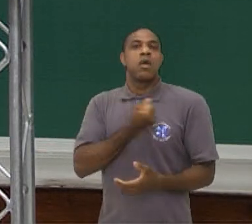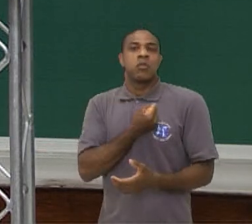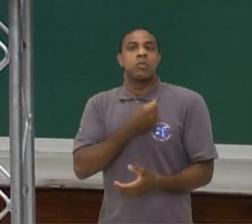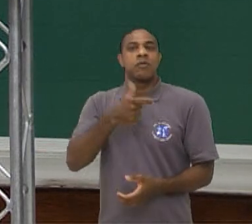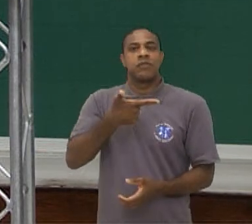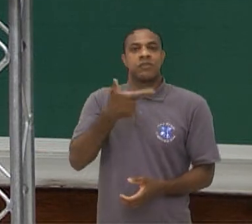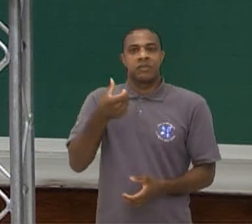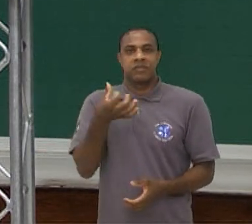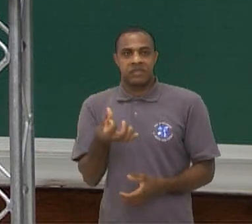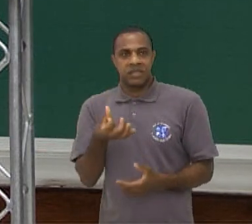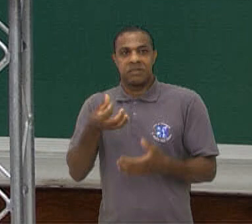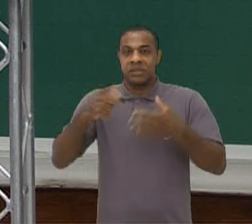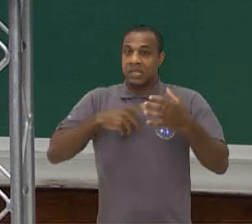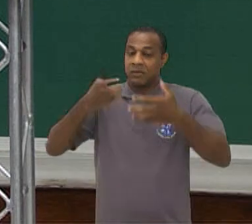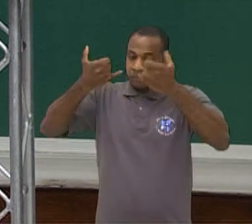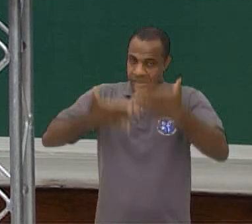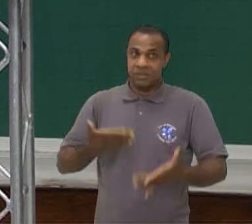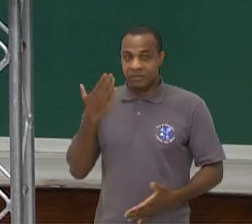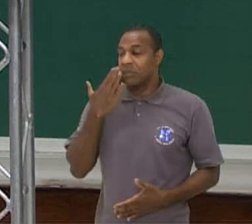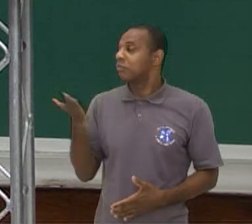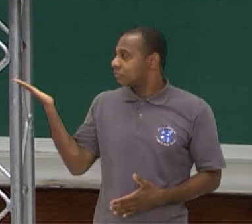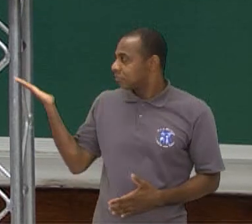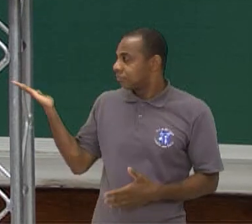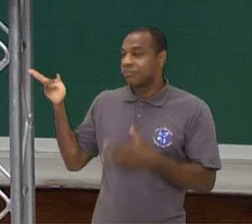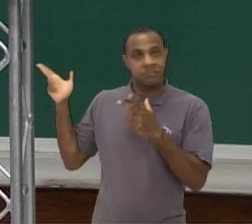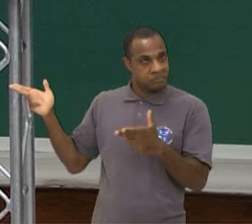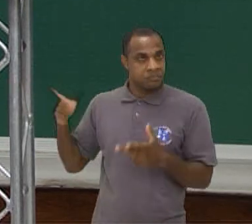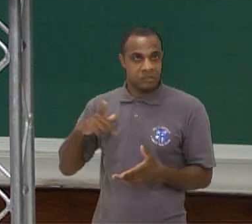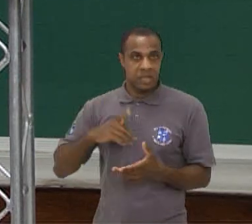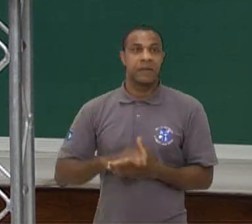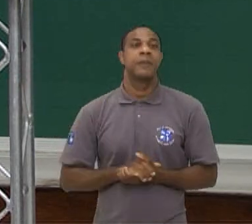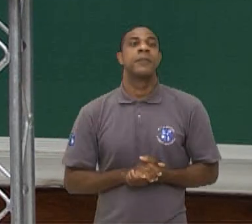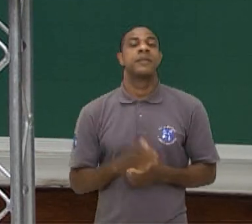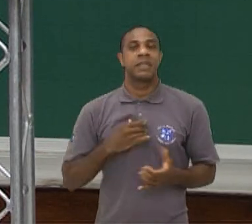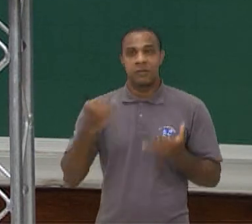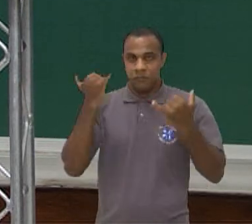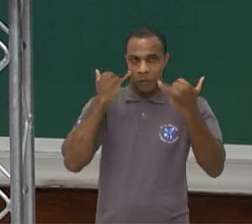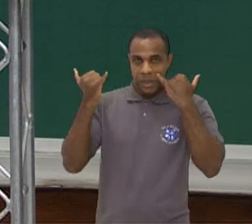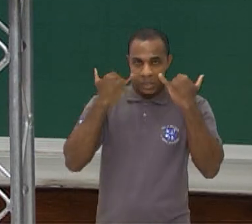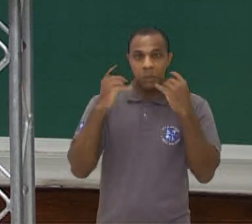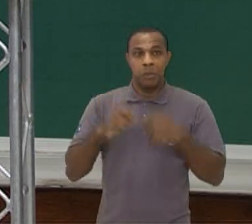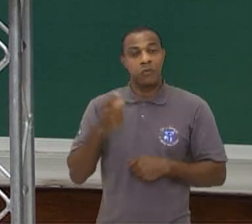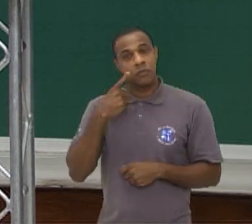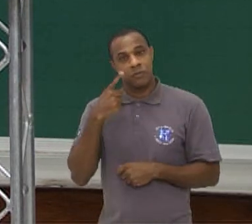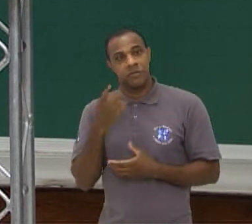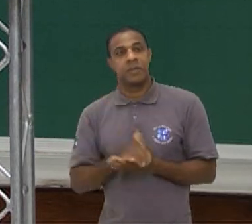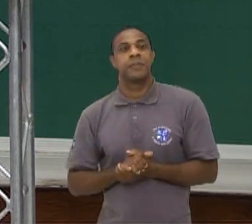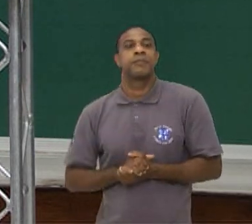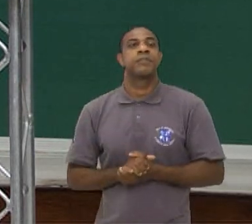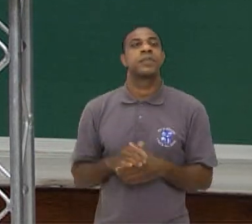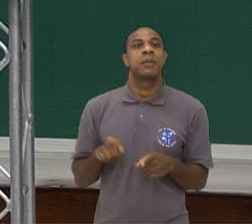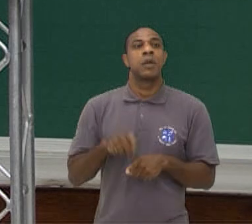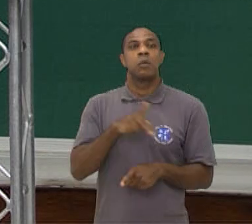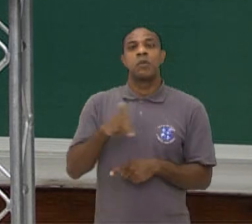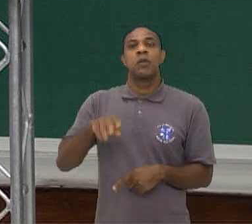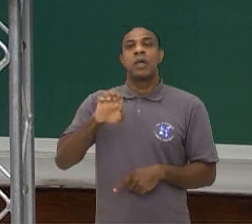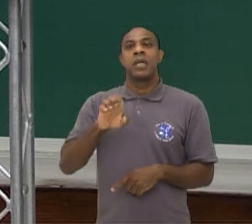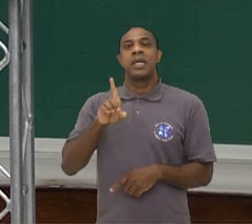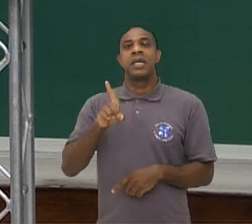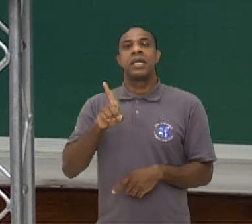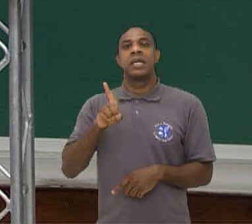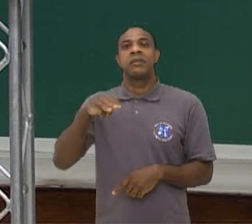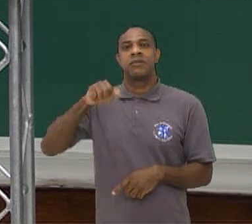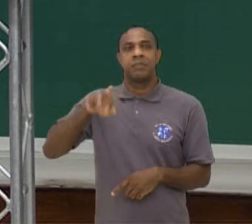tem uma explicação sobre essa charge. E você, estudante do primeiro ano que quer mais informação, também pode conferir com o professor Edmar. Então,